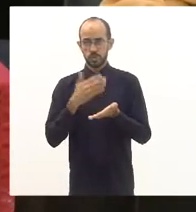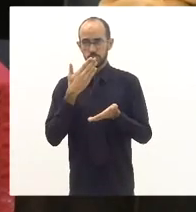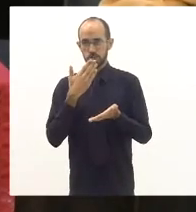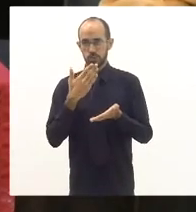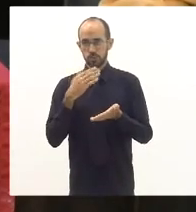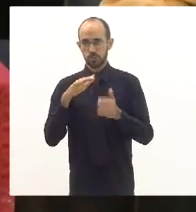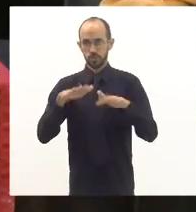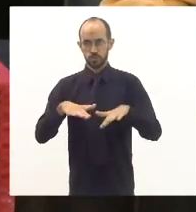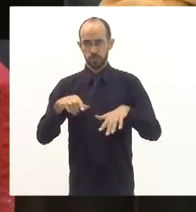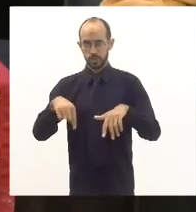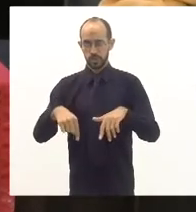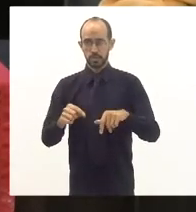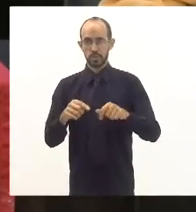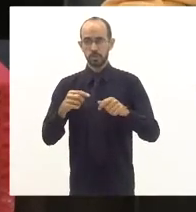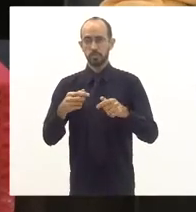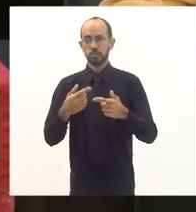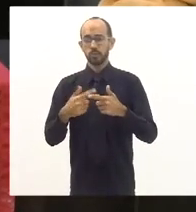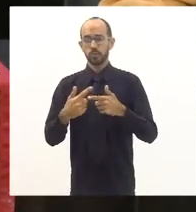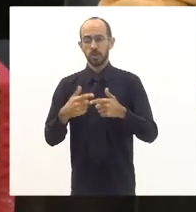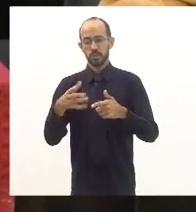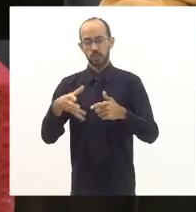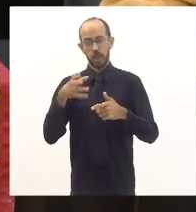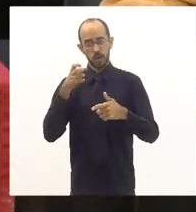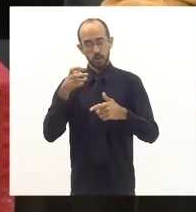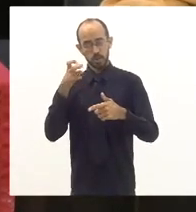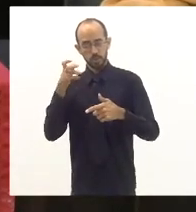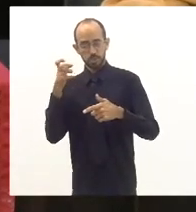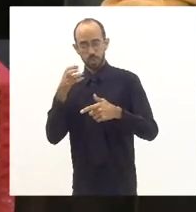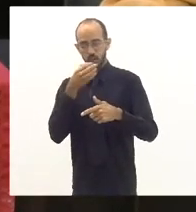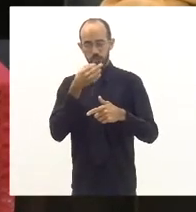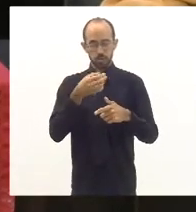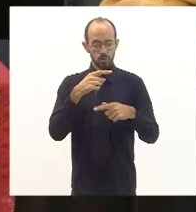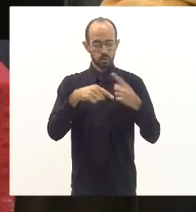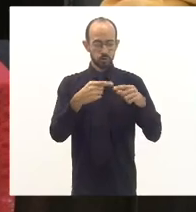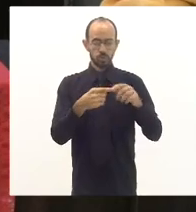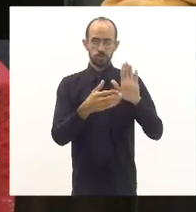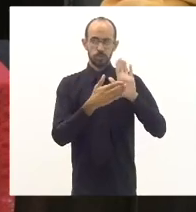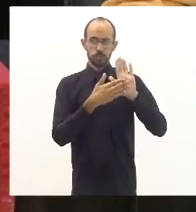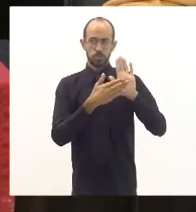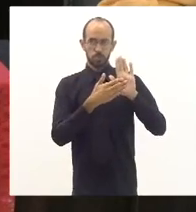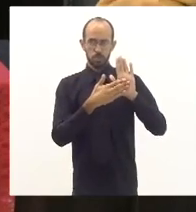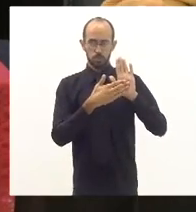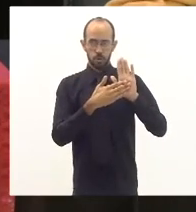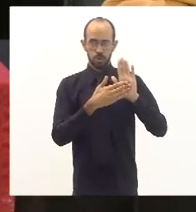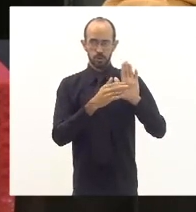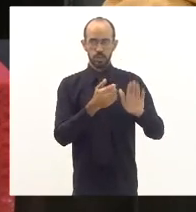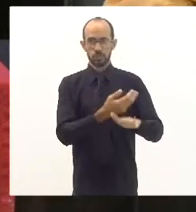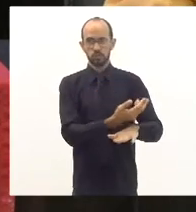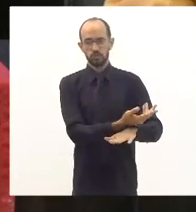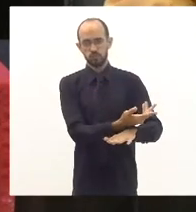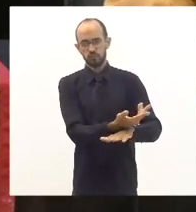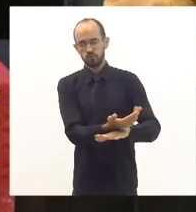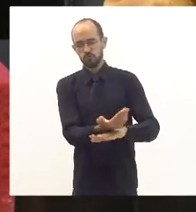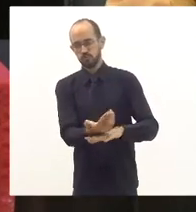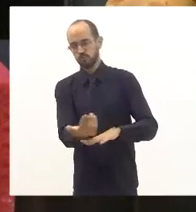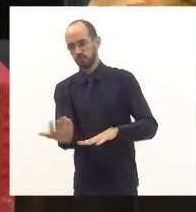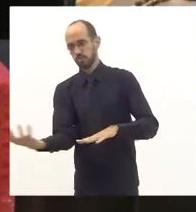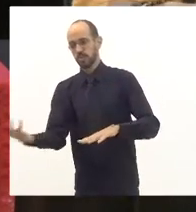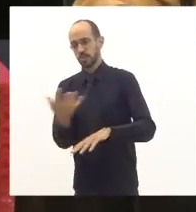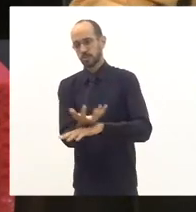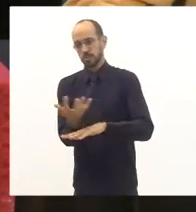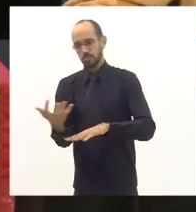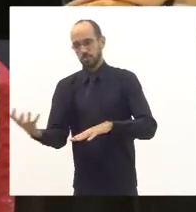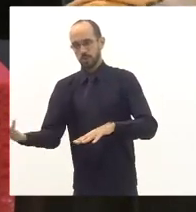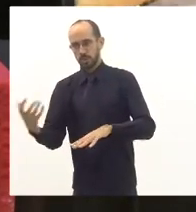para encerrar, ele quer ouvir a todos e vai fazer depois até uma proposta interdisciplinar que já conta com o nosso